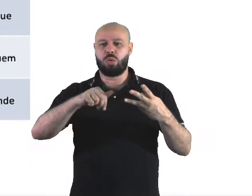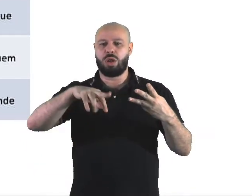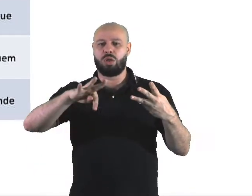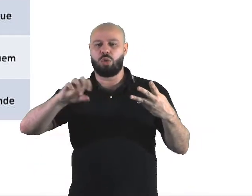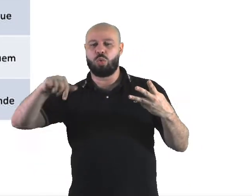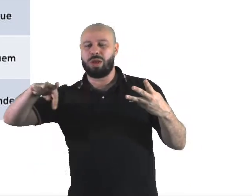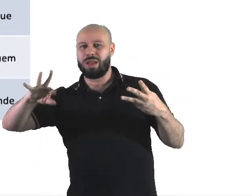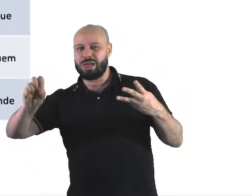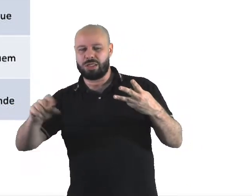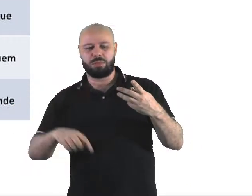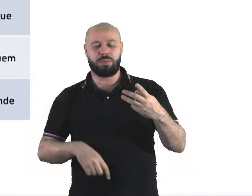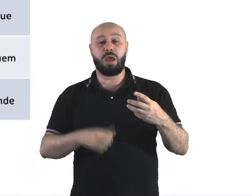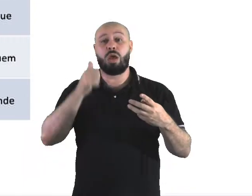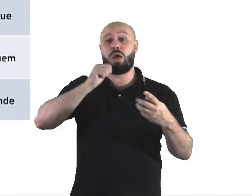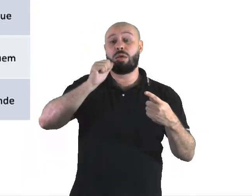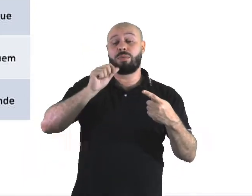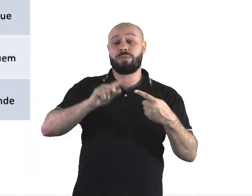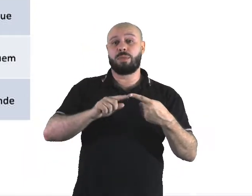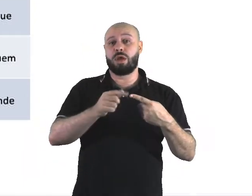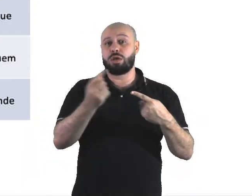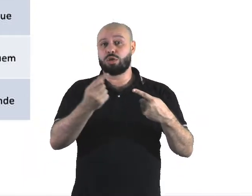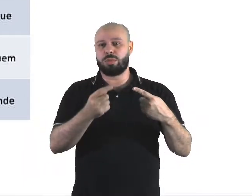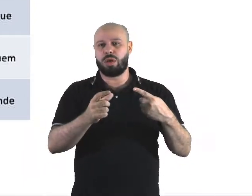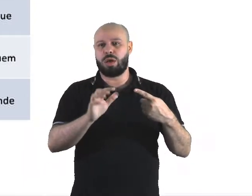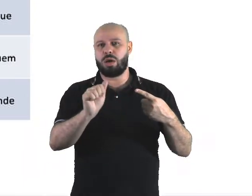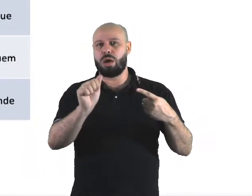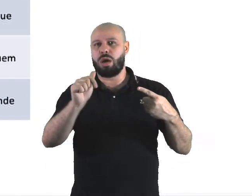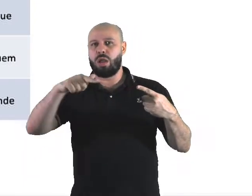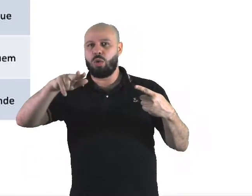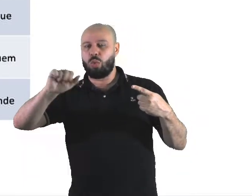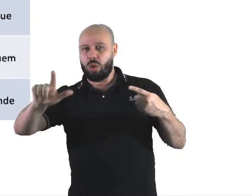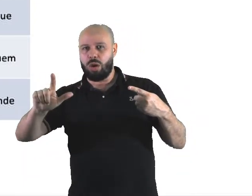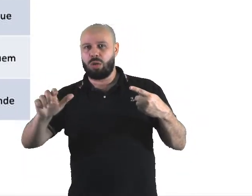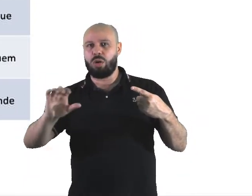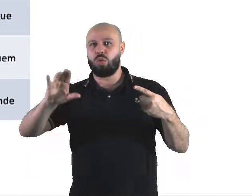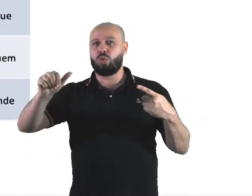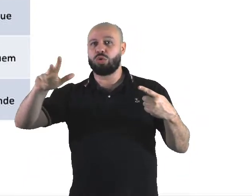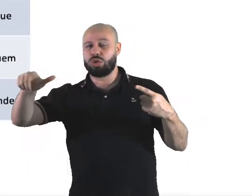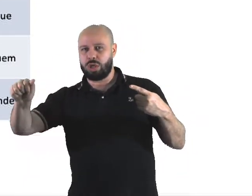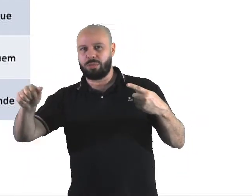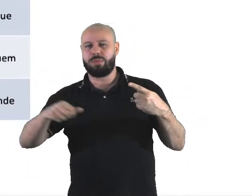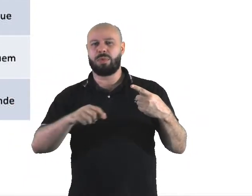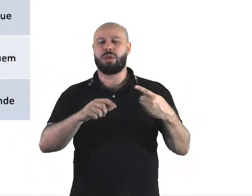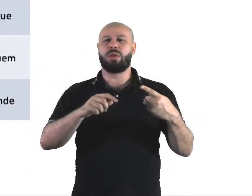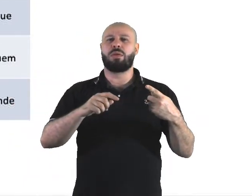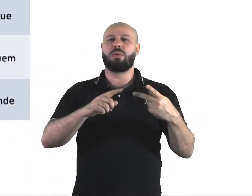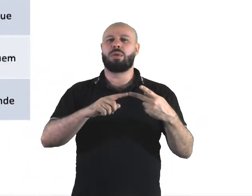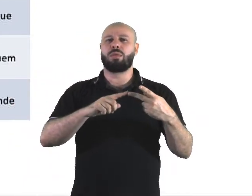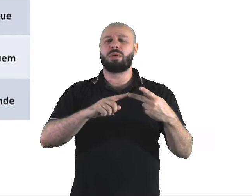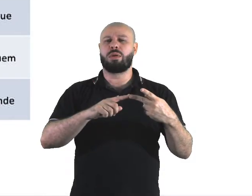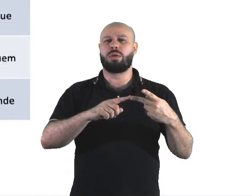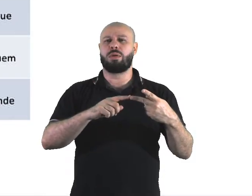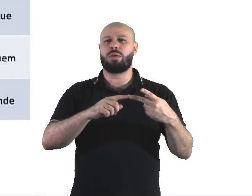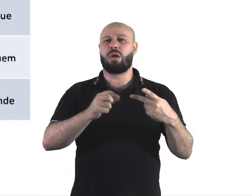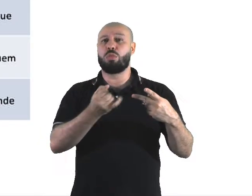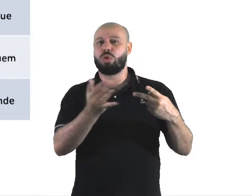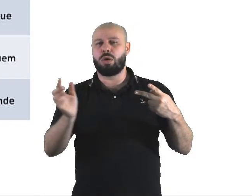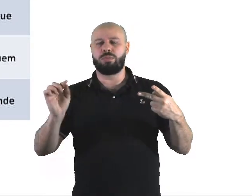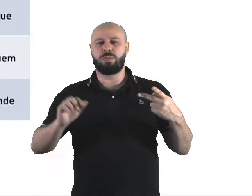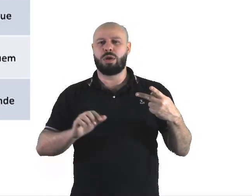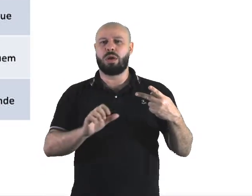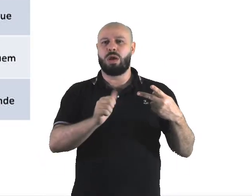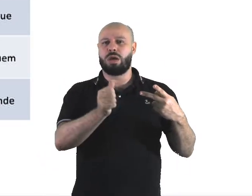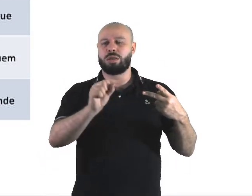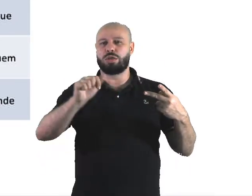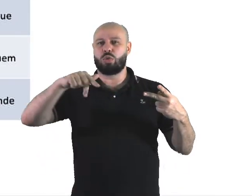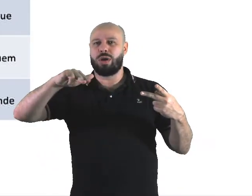Aí eu tenho o feminino, no singular, a qual, cuja. No feminino, singular, no plural, as